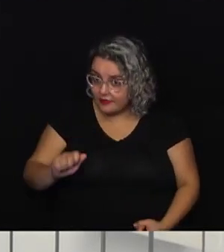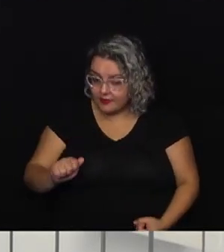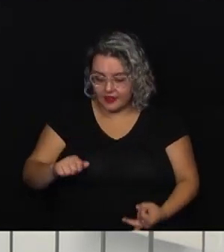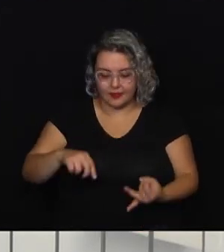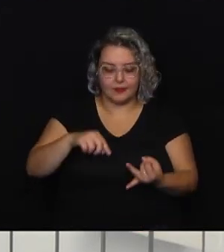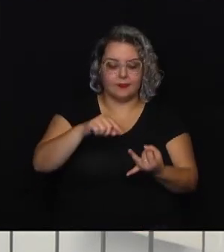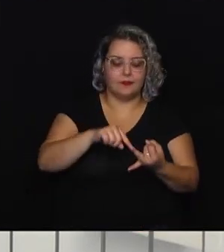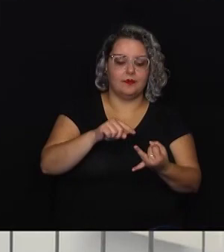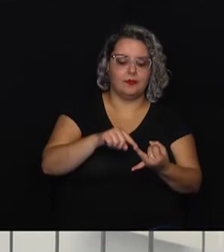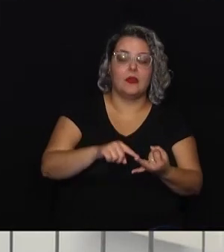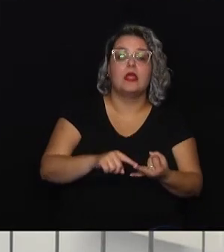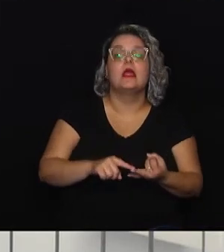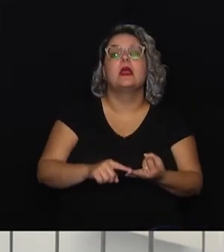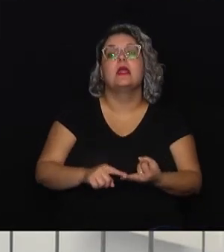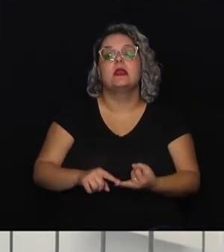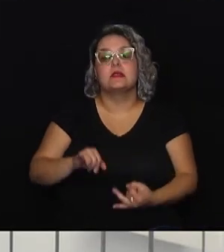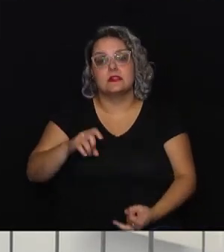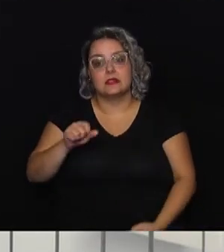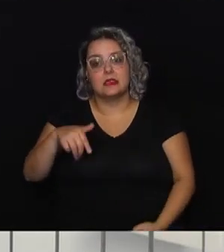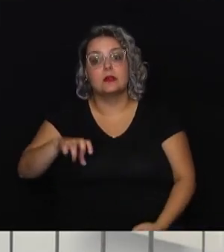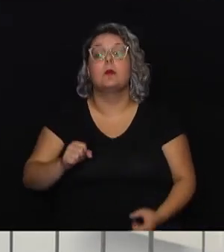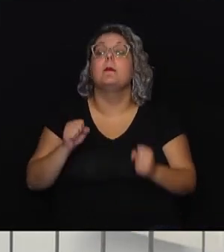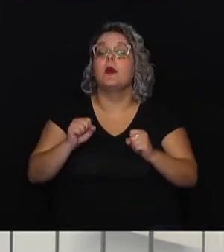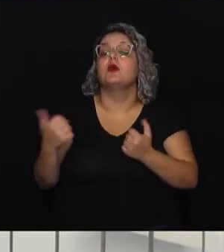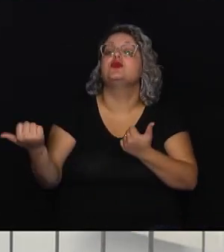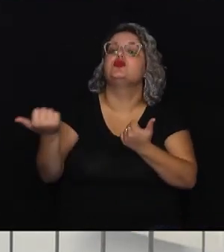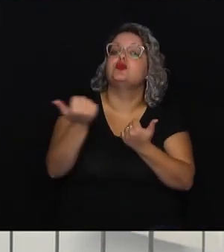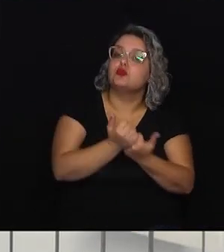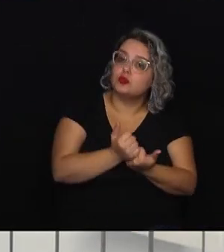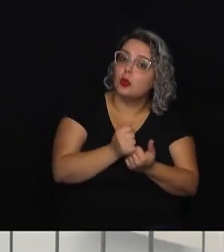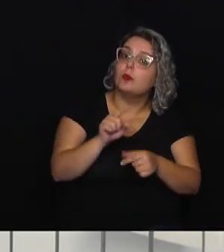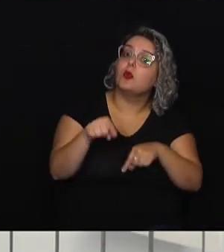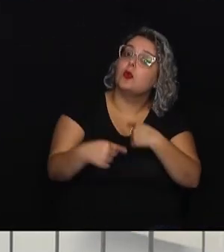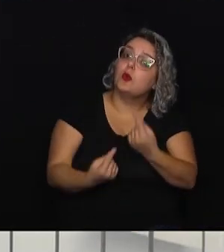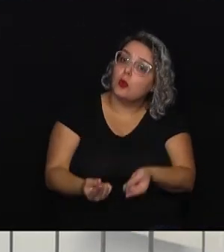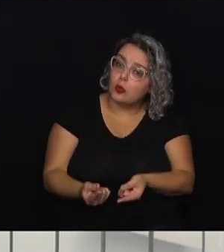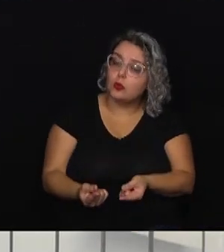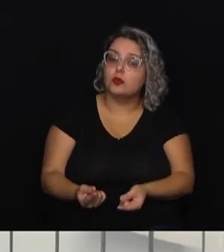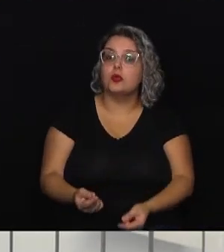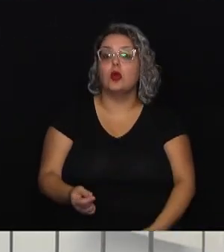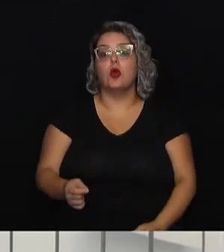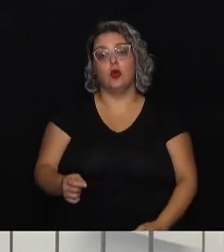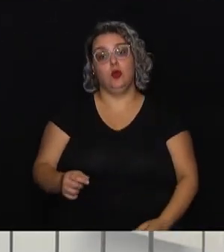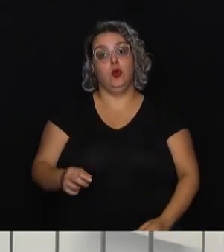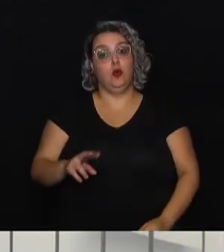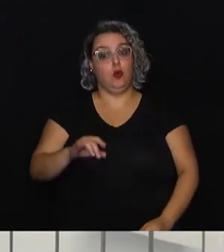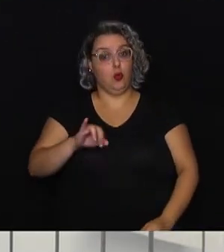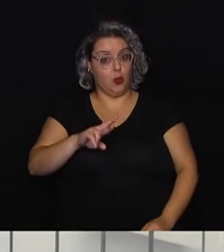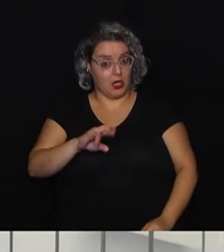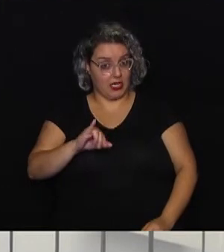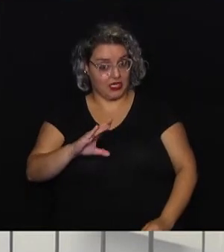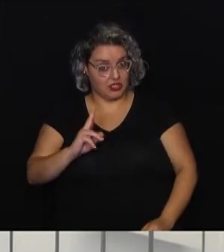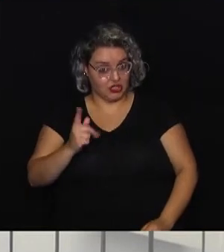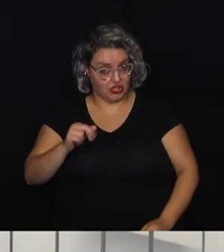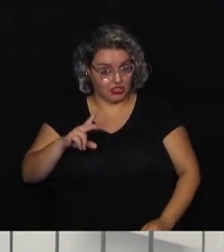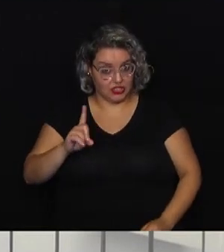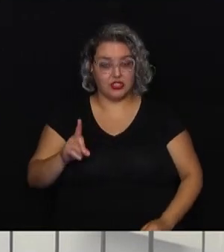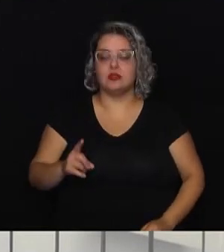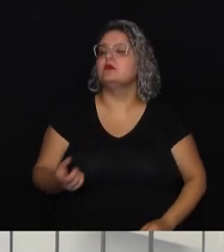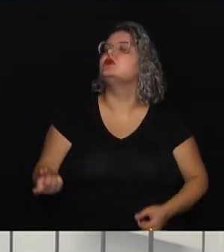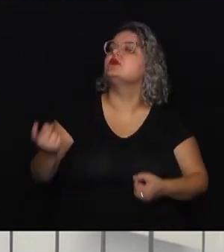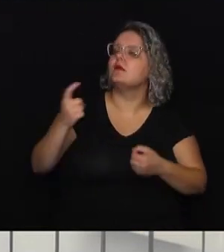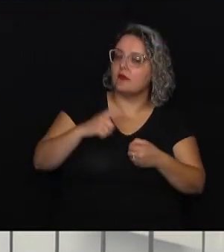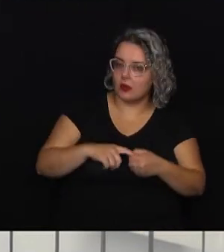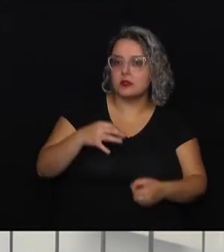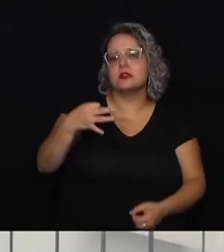lateral esquerda devem ser os substitutos. Por outro lado, o volante Richard Rios está de volta e certamente